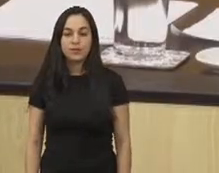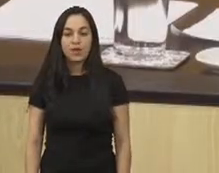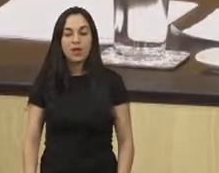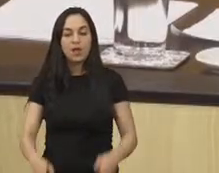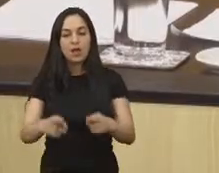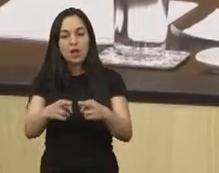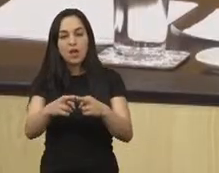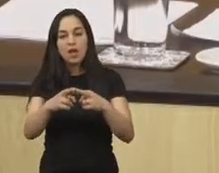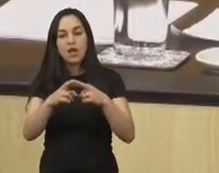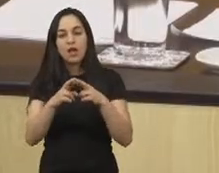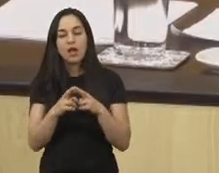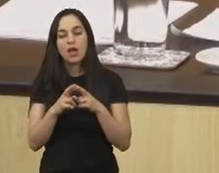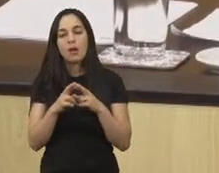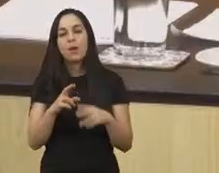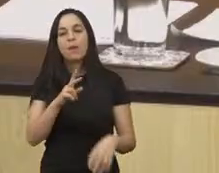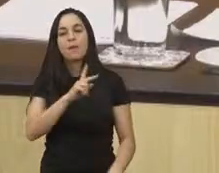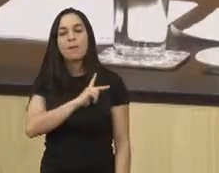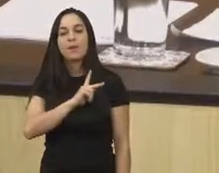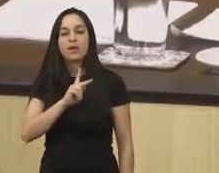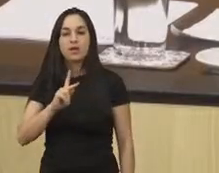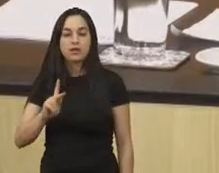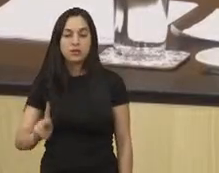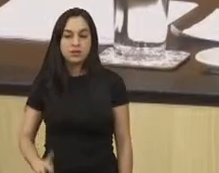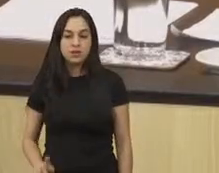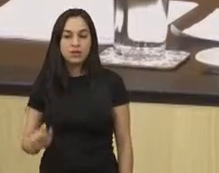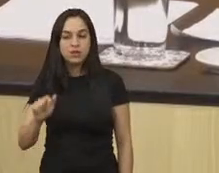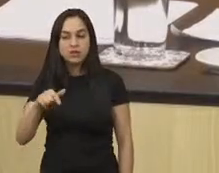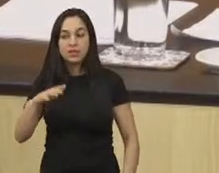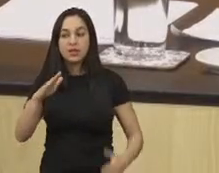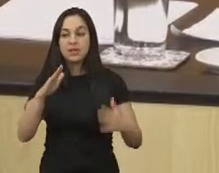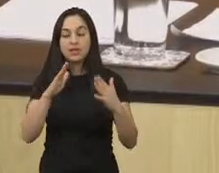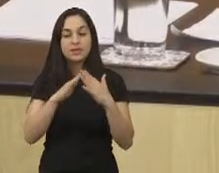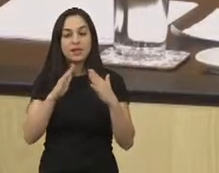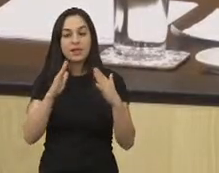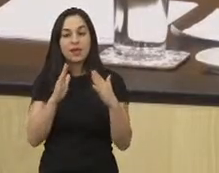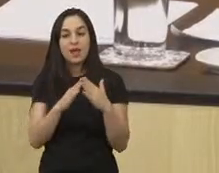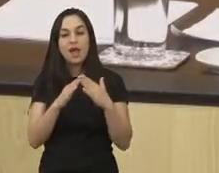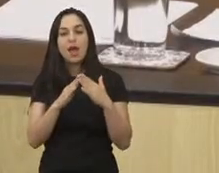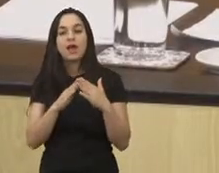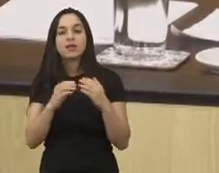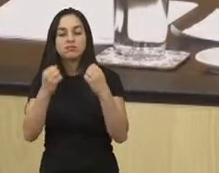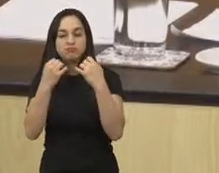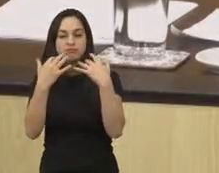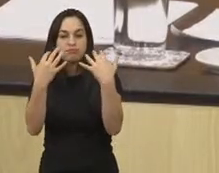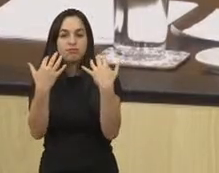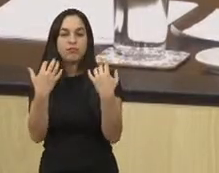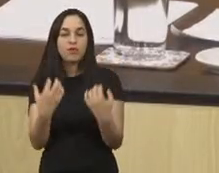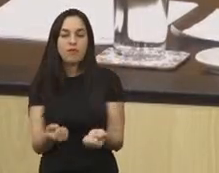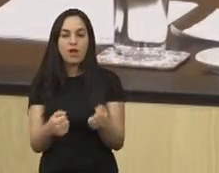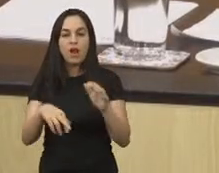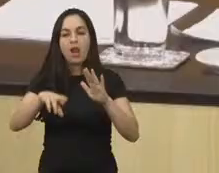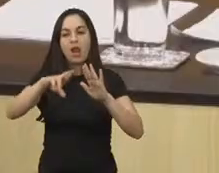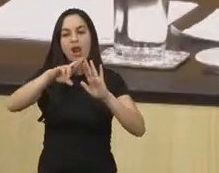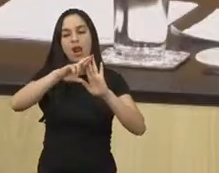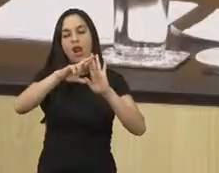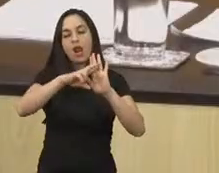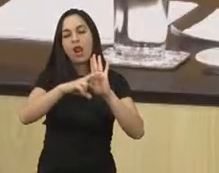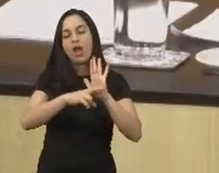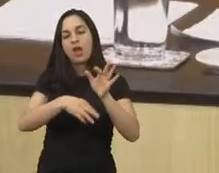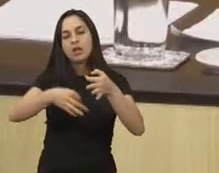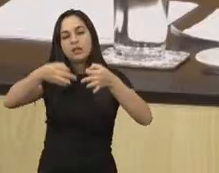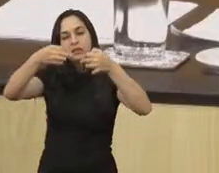Requeremos ao excelentíssimo senhor presidente desta casa, ouvido e aprovado pelo egrégio plenário, cumpridas as